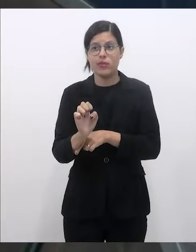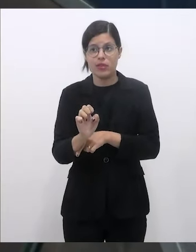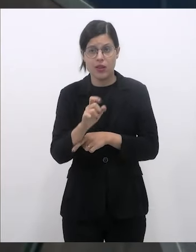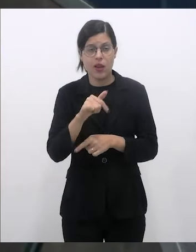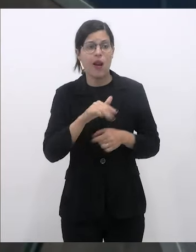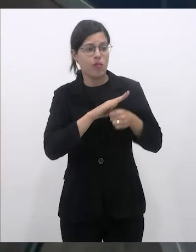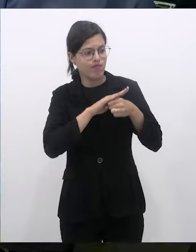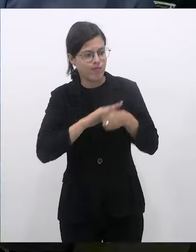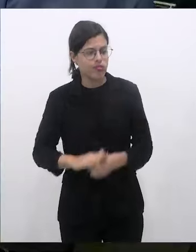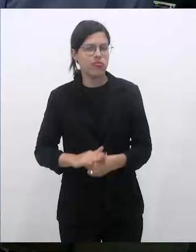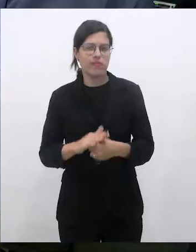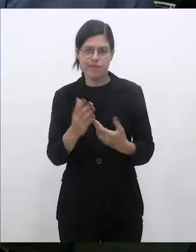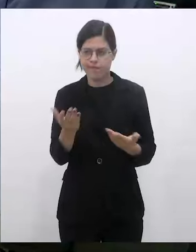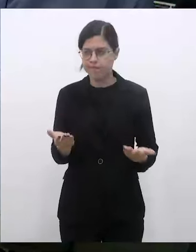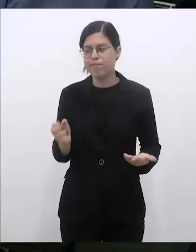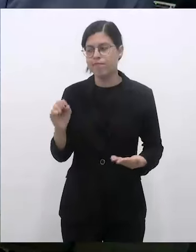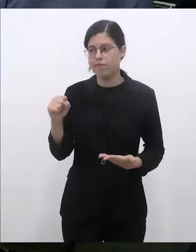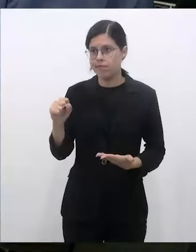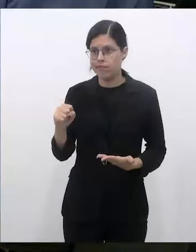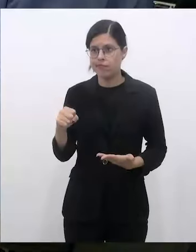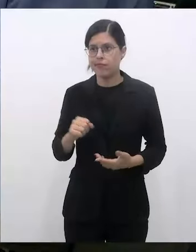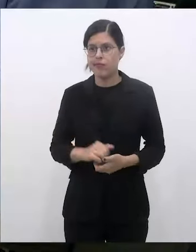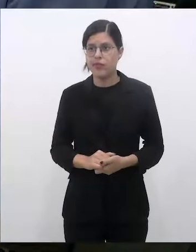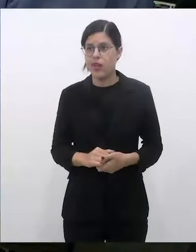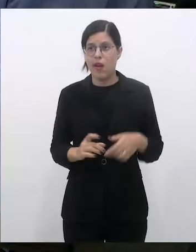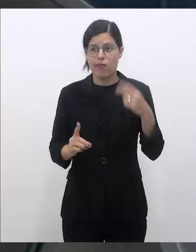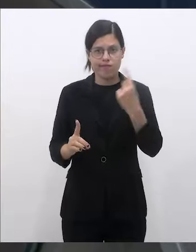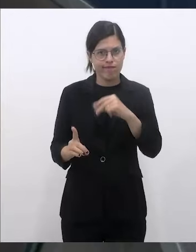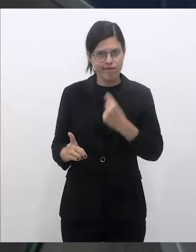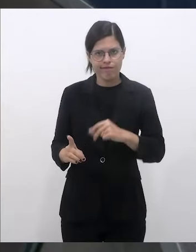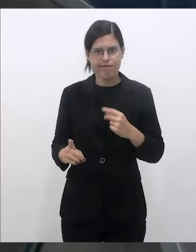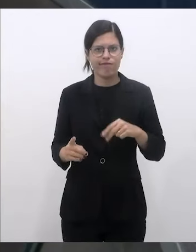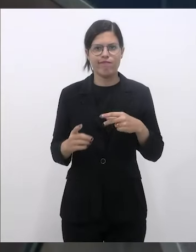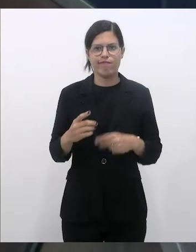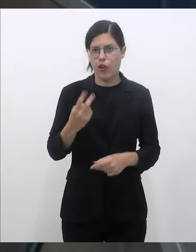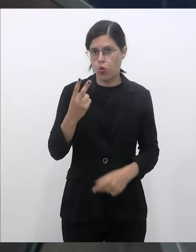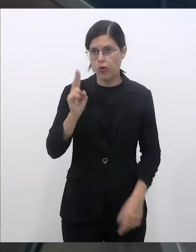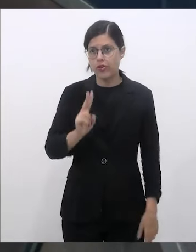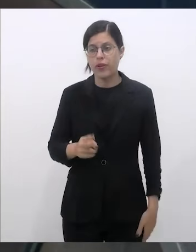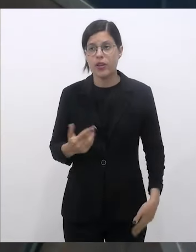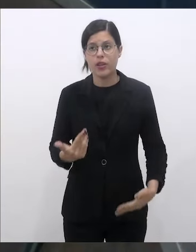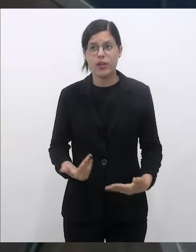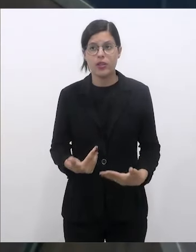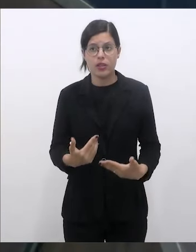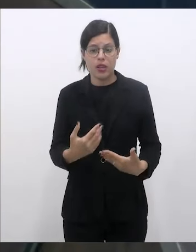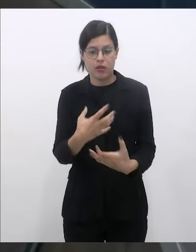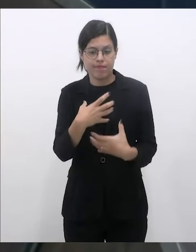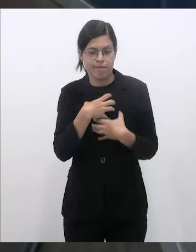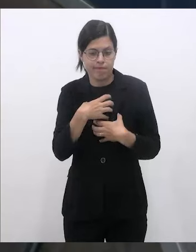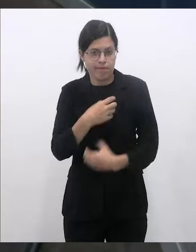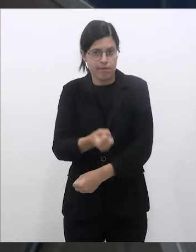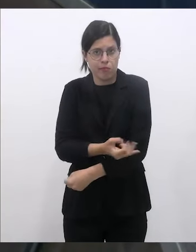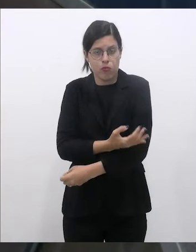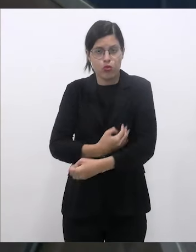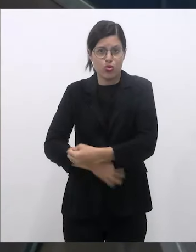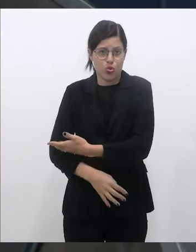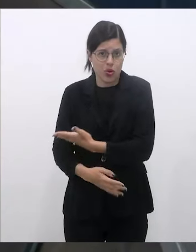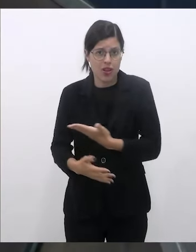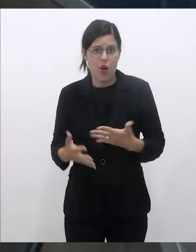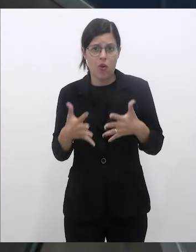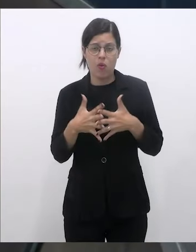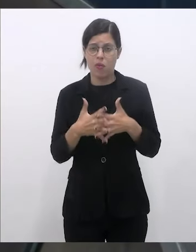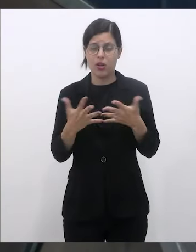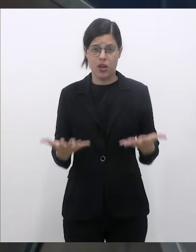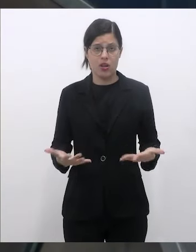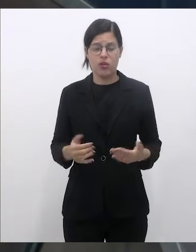ela era humilhada na delegacia. Era humilhada. Então, evoluiu. Apanhava 2 vezes. Evoluiu, porque o fator emocional é desgastante.